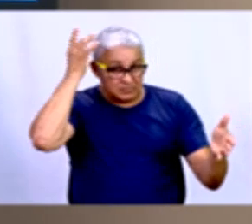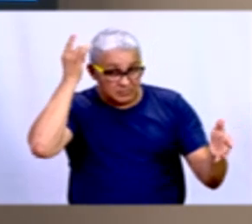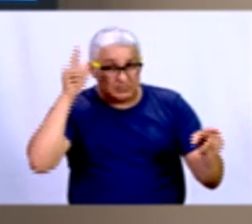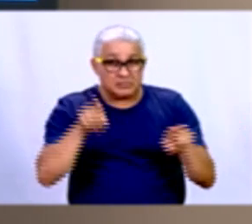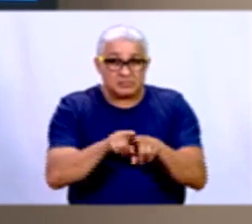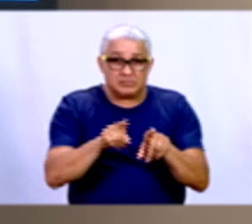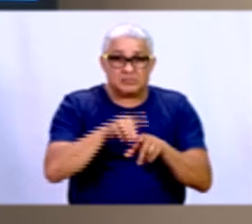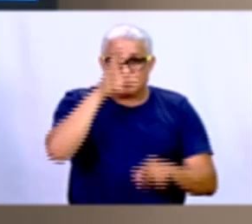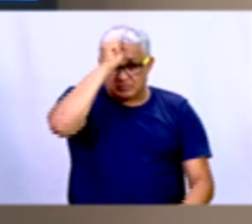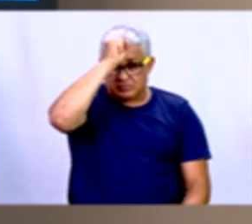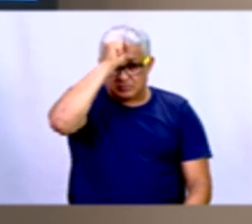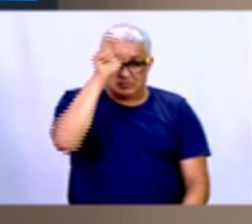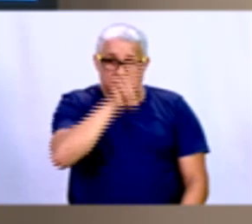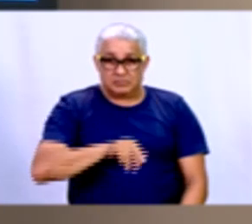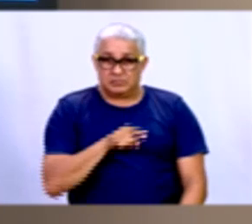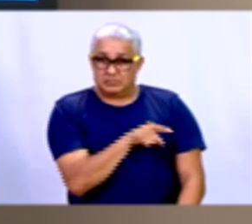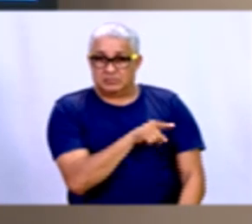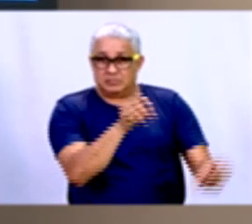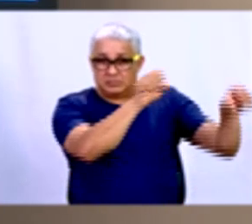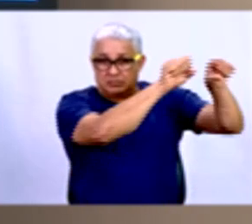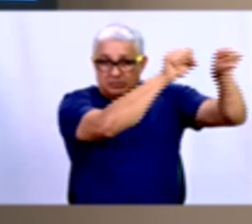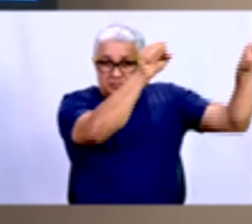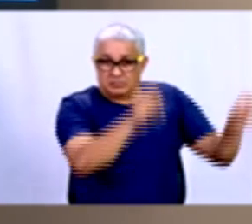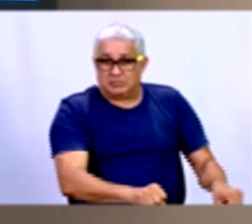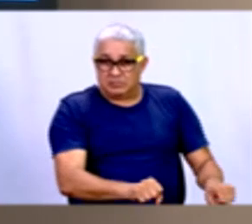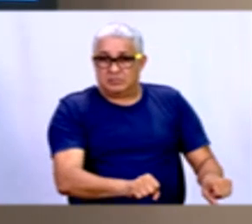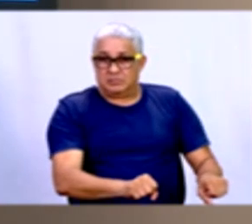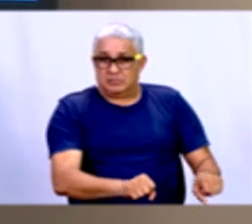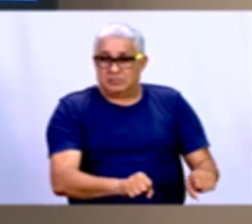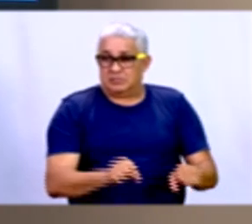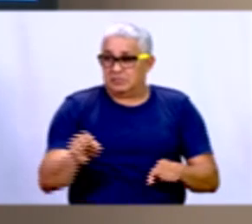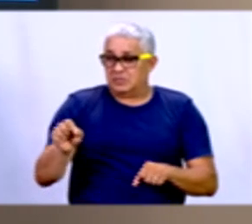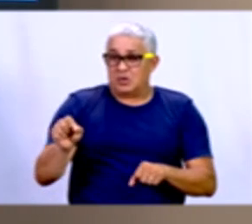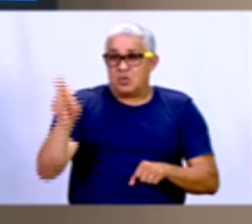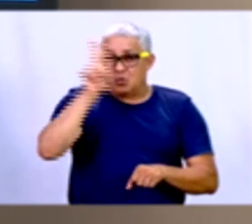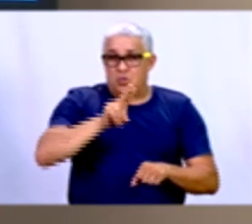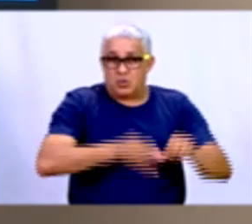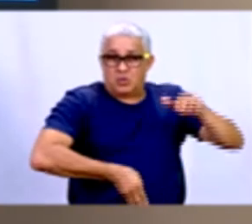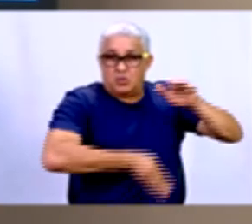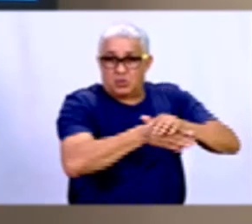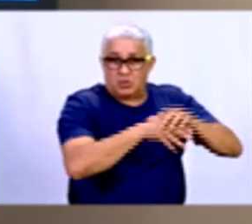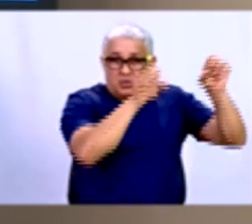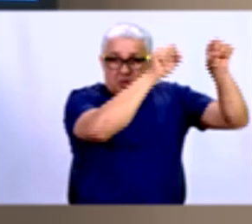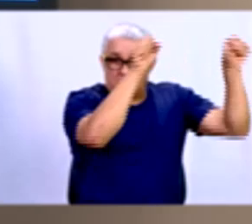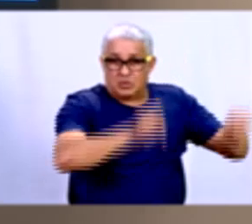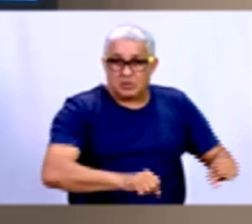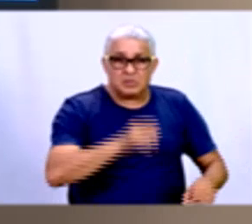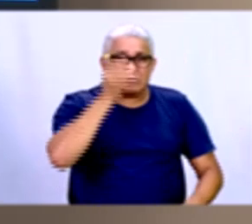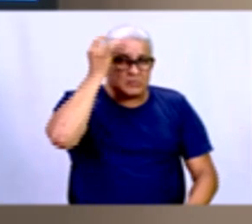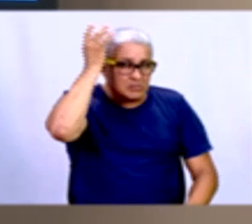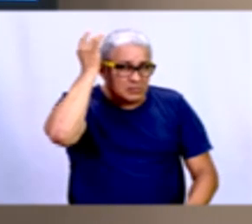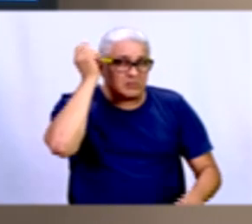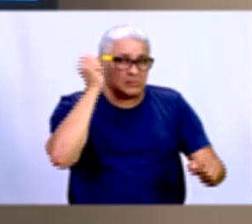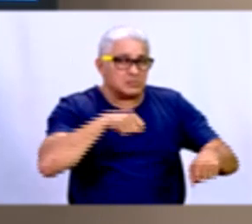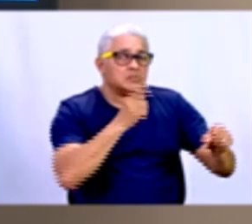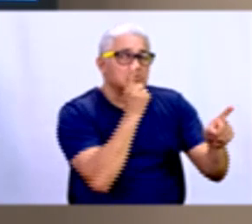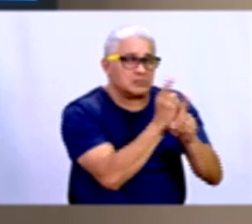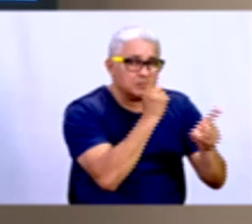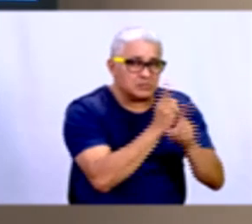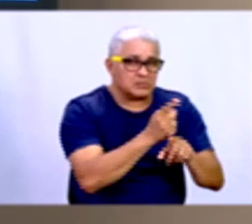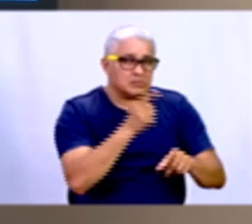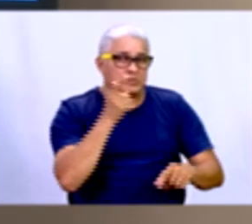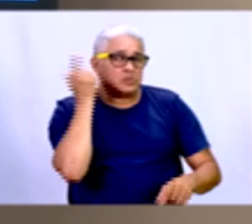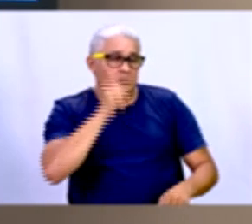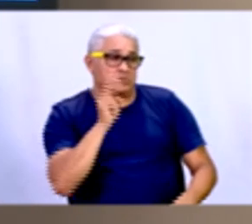ser aprendido a ser usado? Certo? Quando ele entra no sistema, ele é ubíquo, ele é fácil de ser utilizado, o usuário consegue